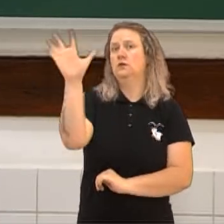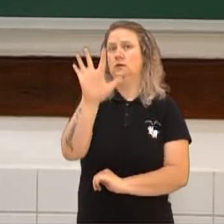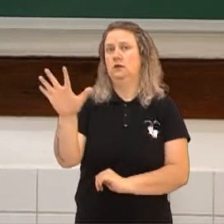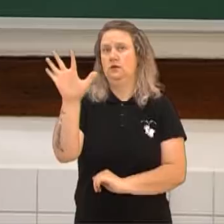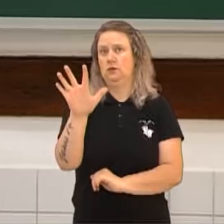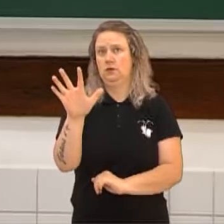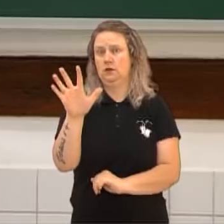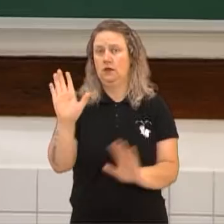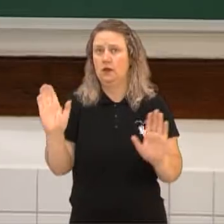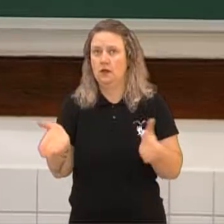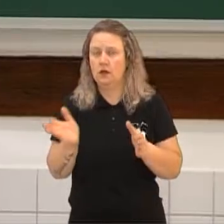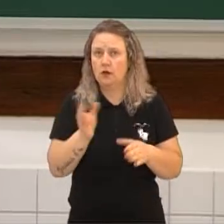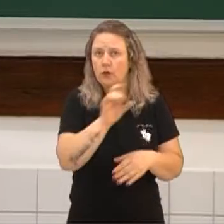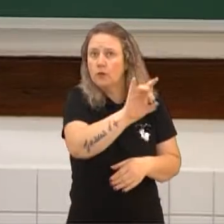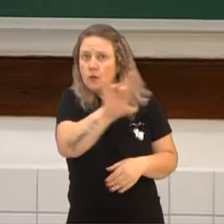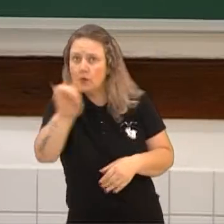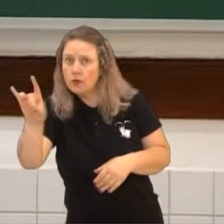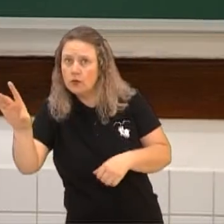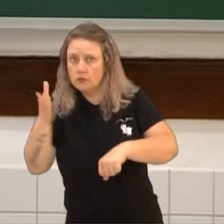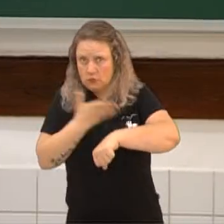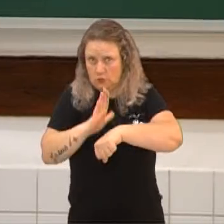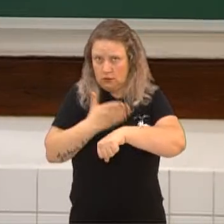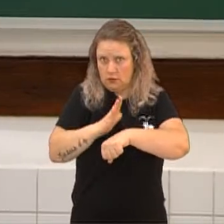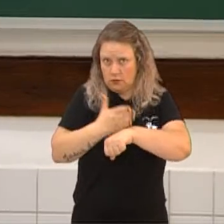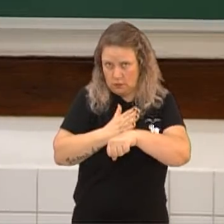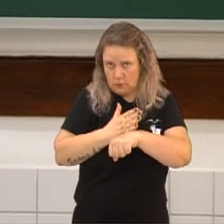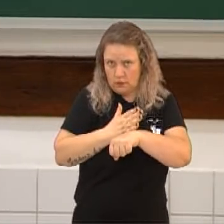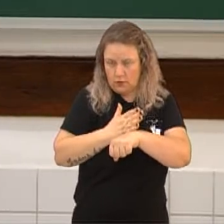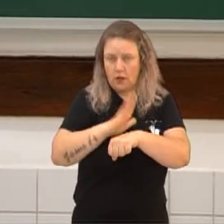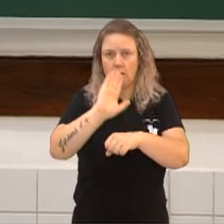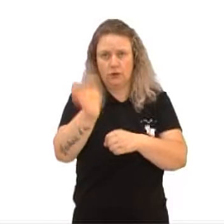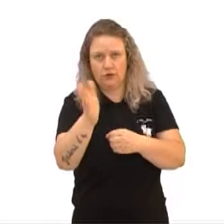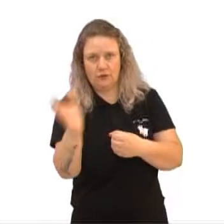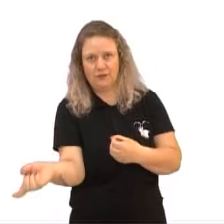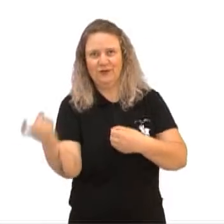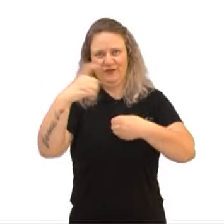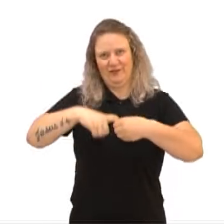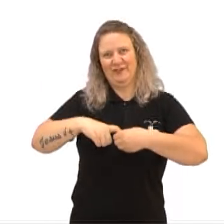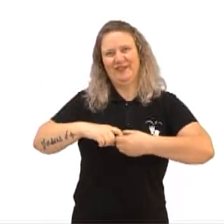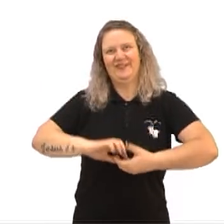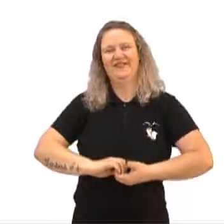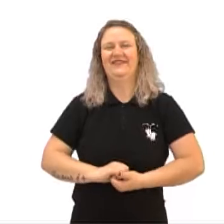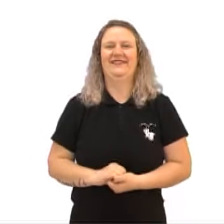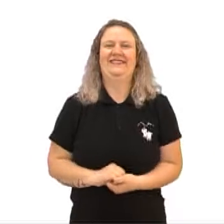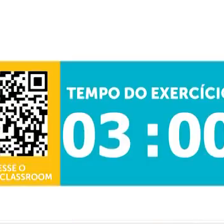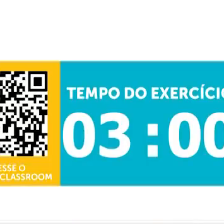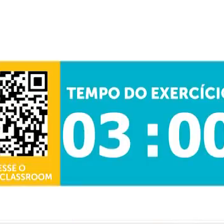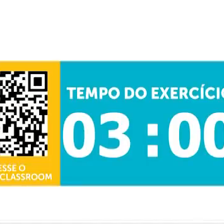possam escolher a alternativa correta e daqui a pouco nós voltamos.